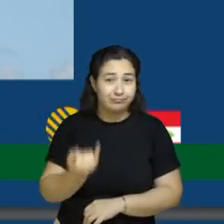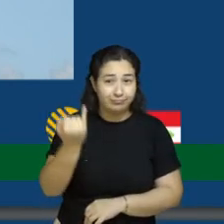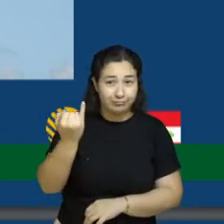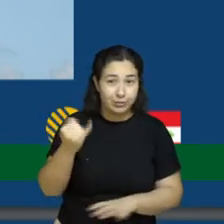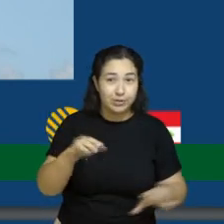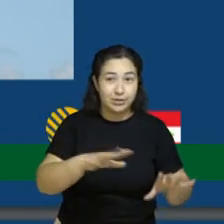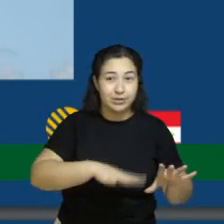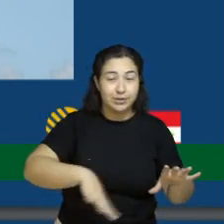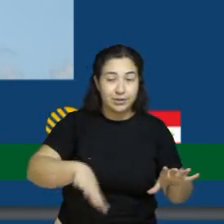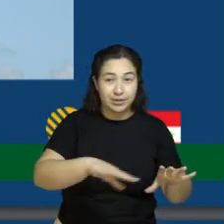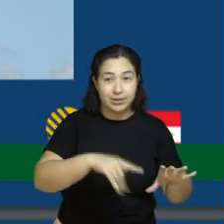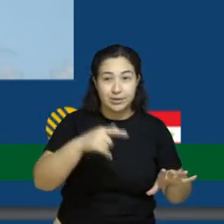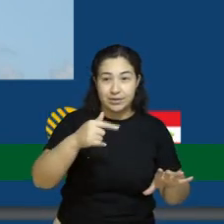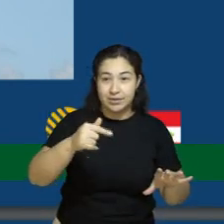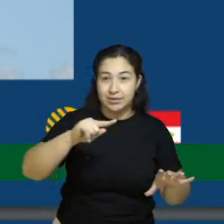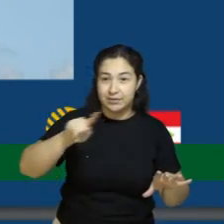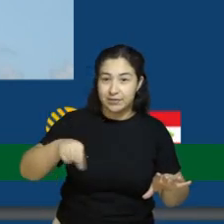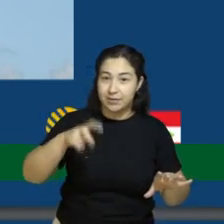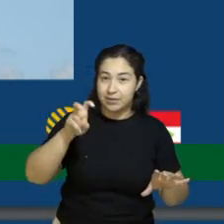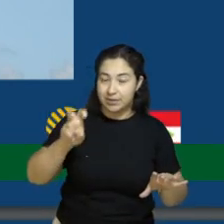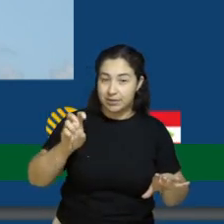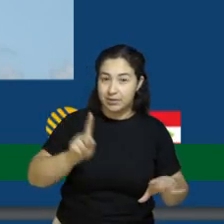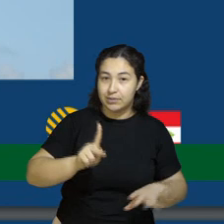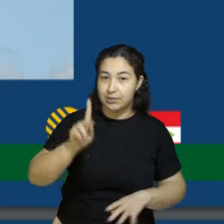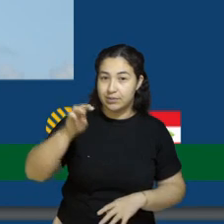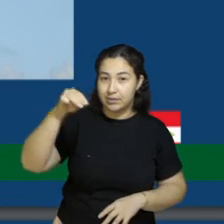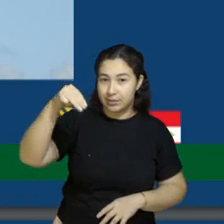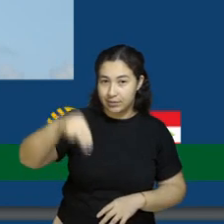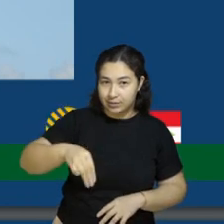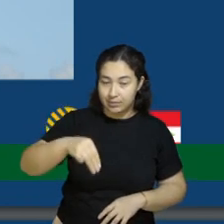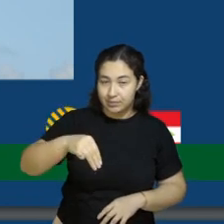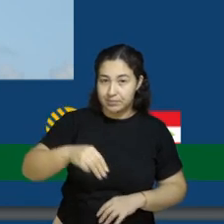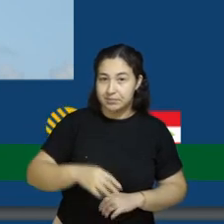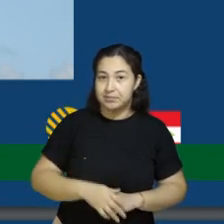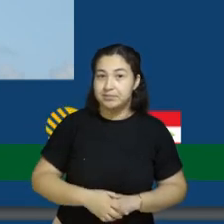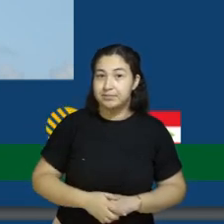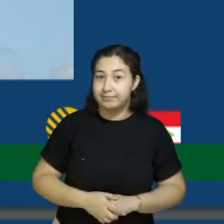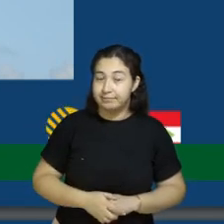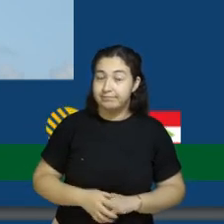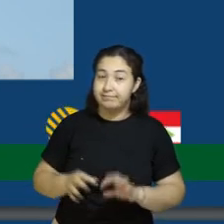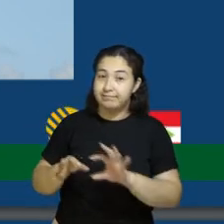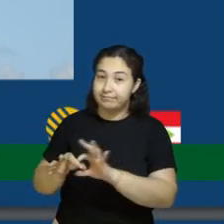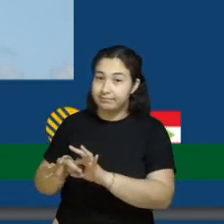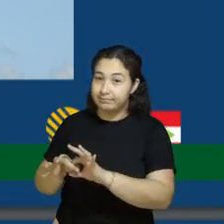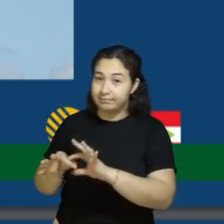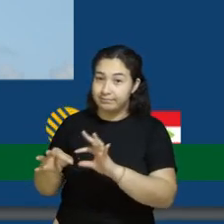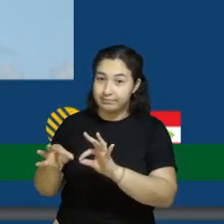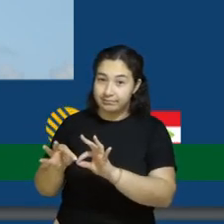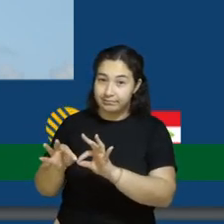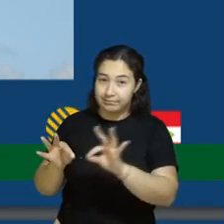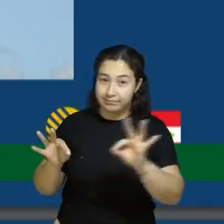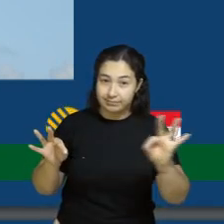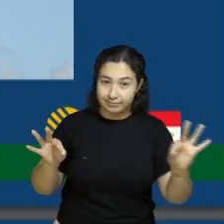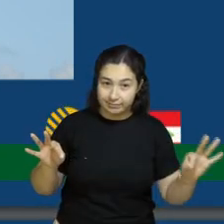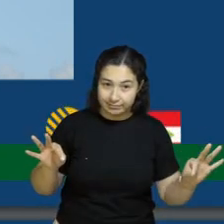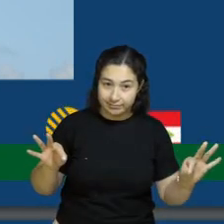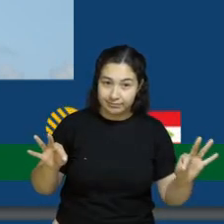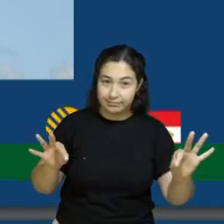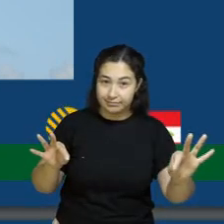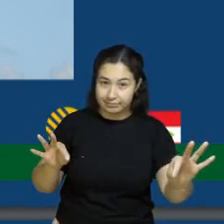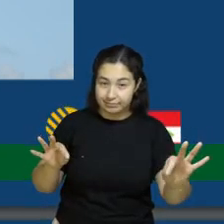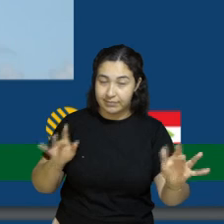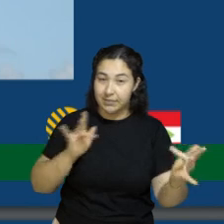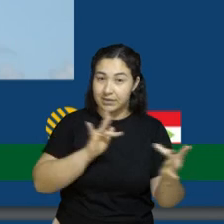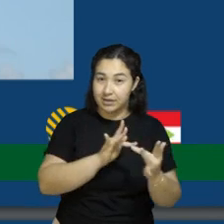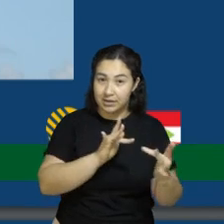de 7,5 quilômetros, mais de R$1.700.000, que faz a interligação de energia para atendimento aqui